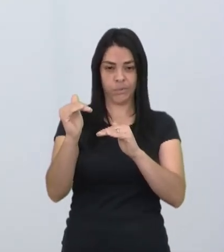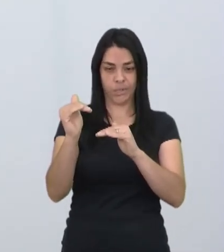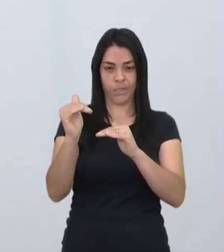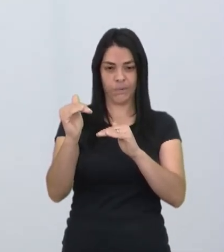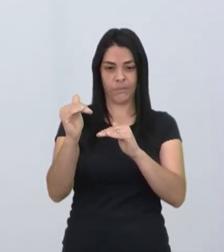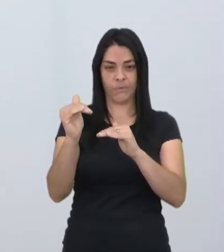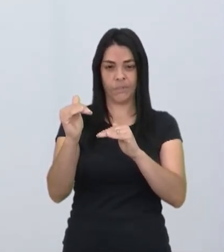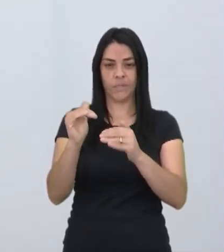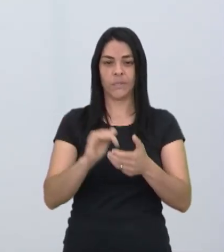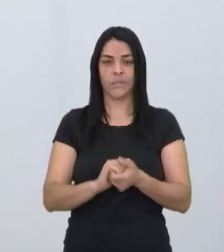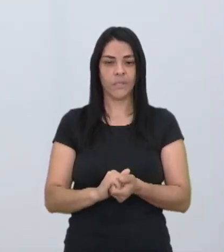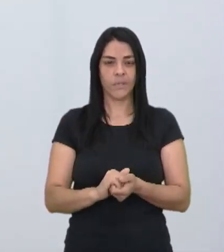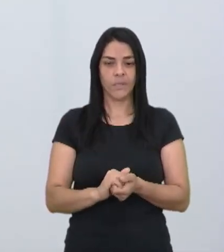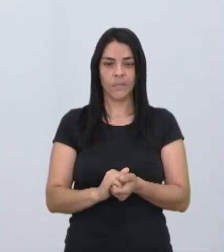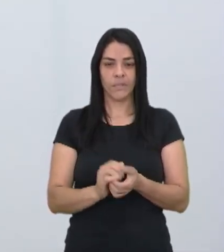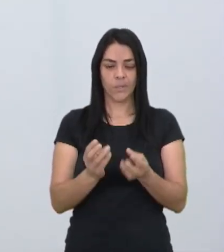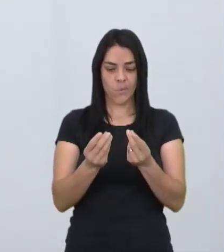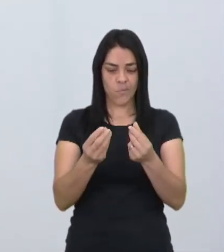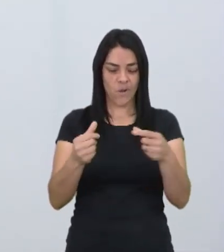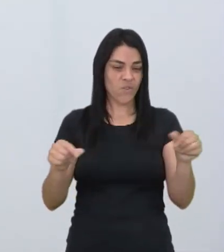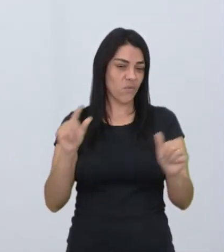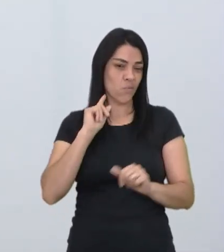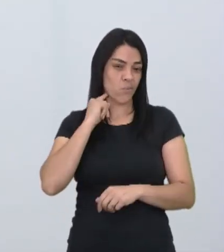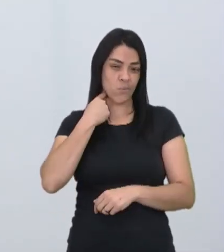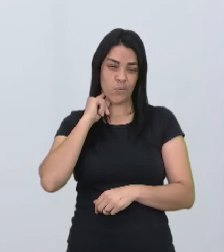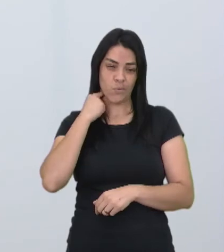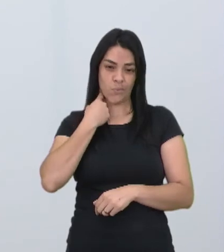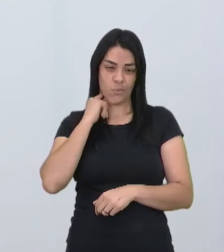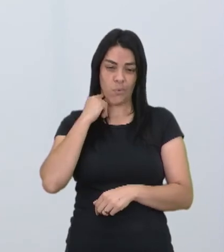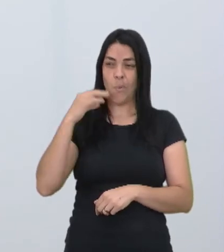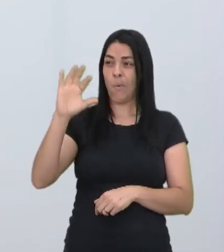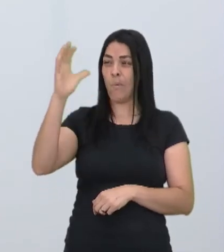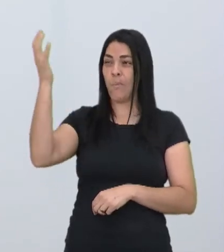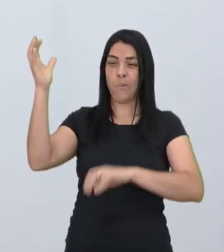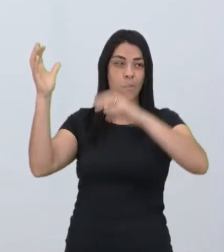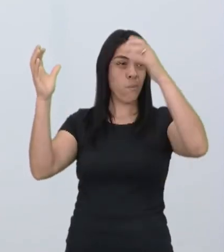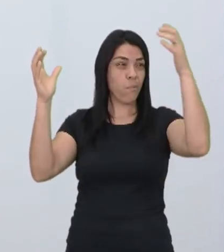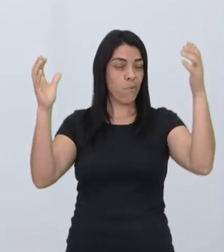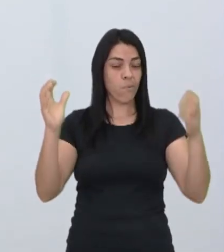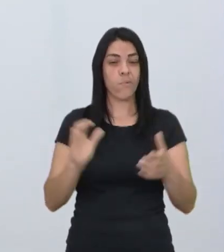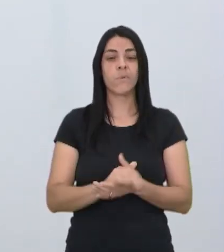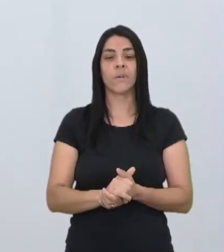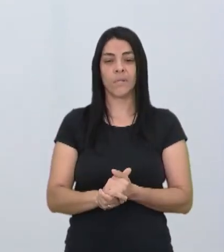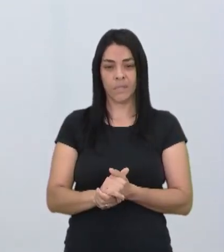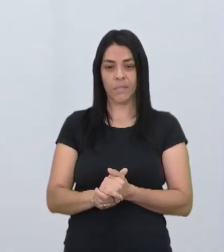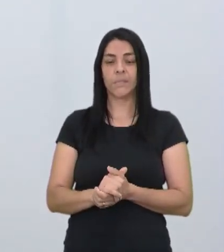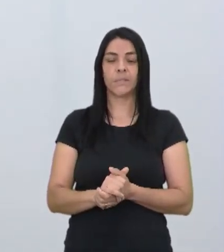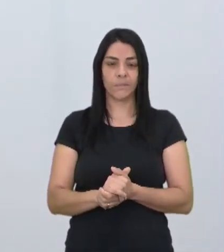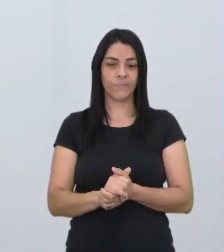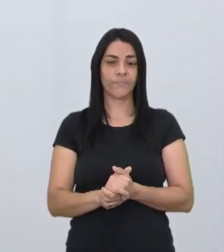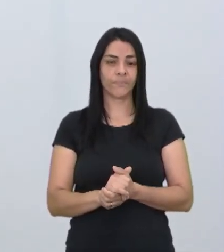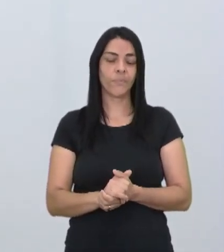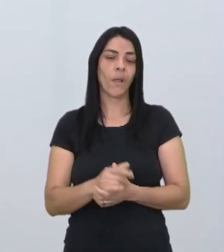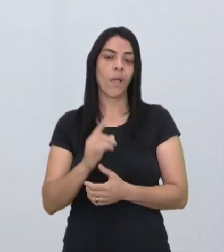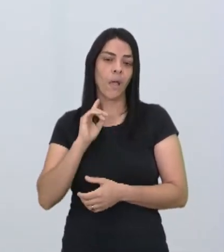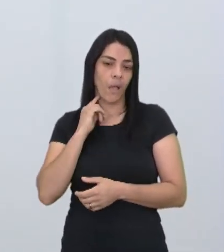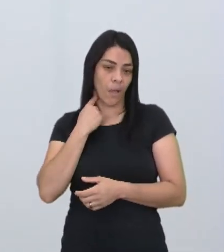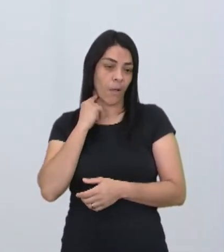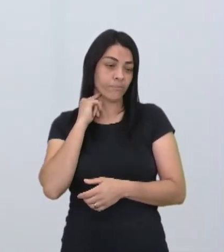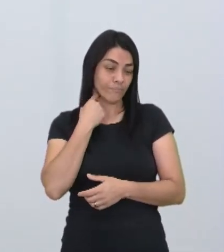né, de partículas, tal, de poluição, né, na atmosfera, às vezes acaba atingindo níveis muito